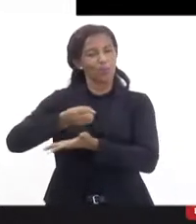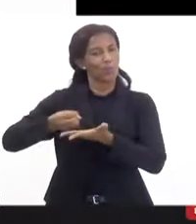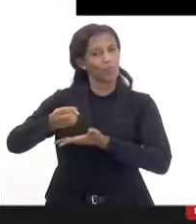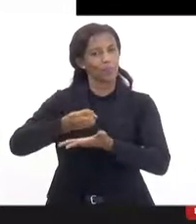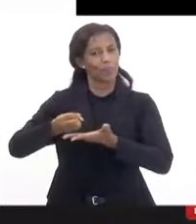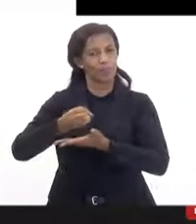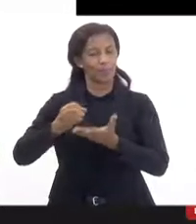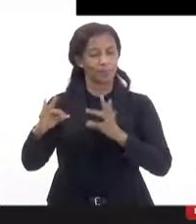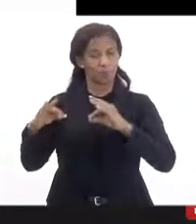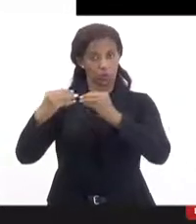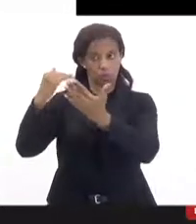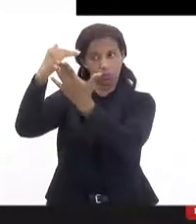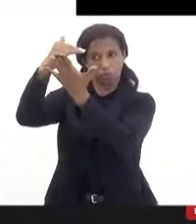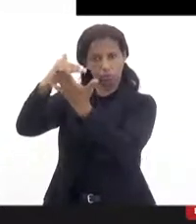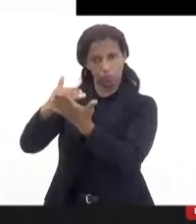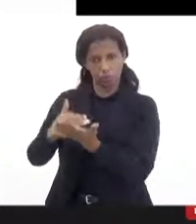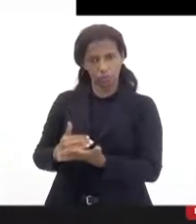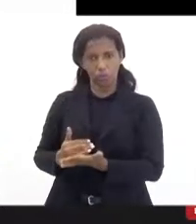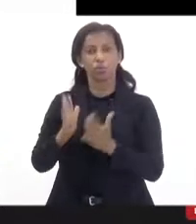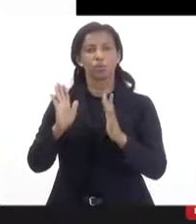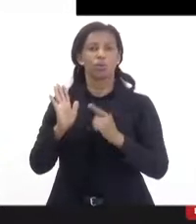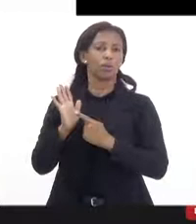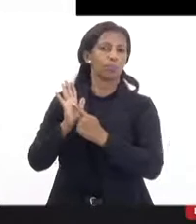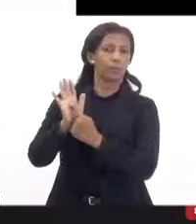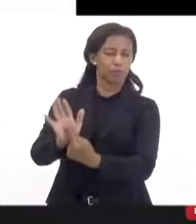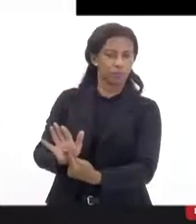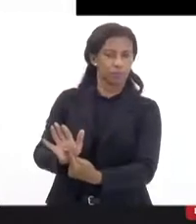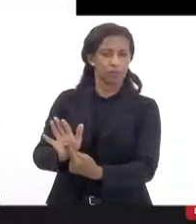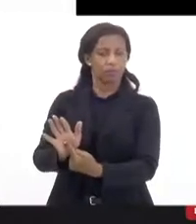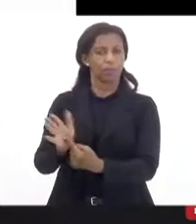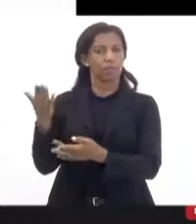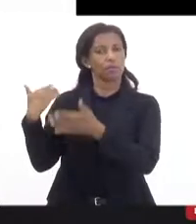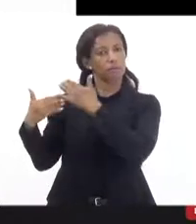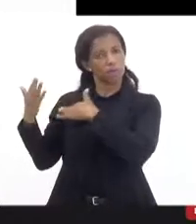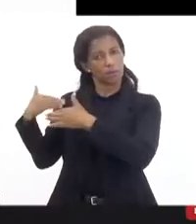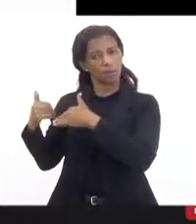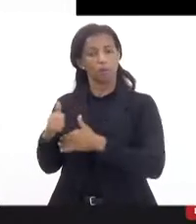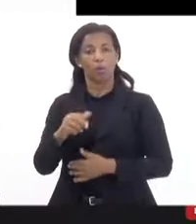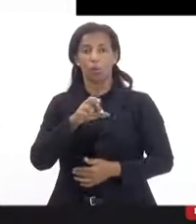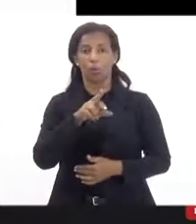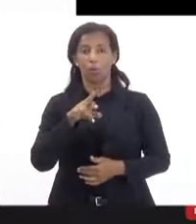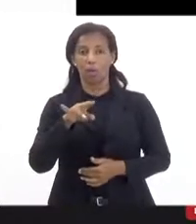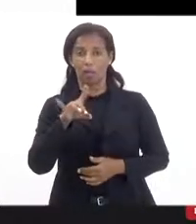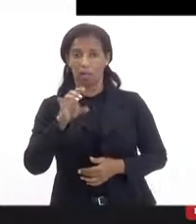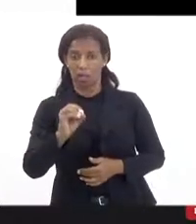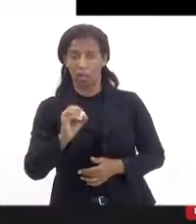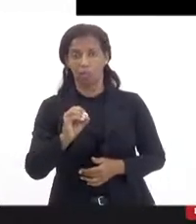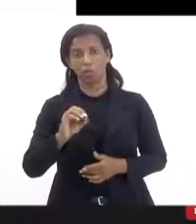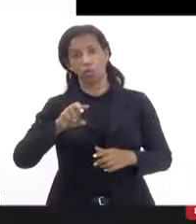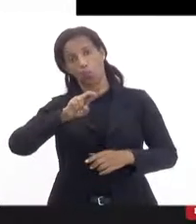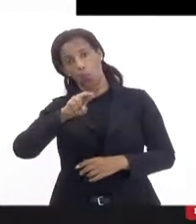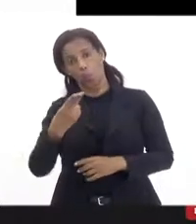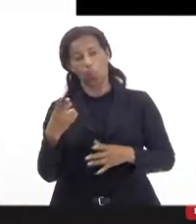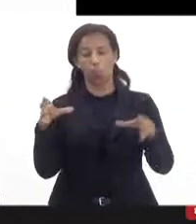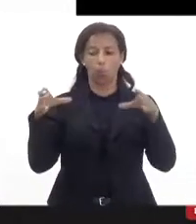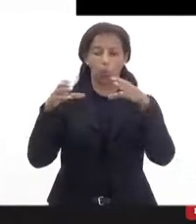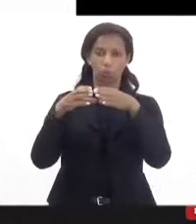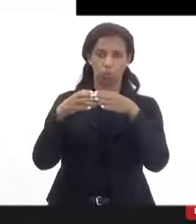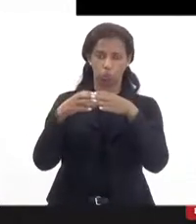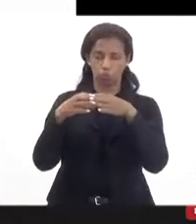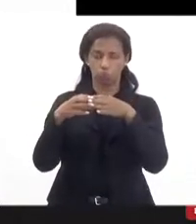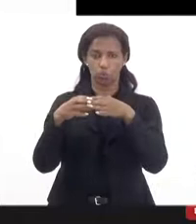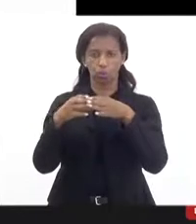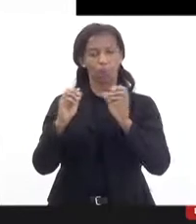naqueles todos os critérios que foram apresentados anteriormente, né, o crédito ou o conjunto de créditos,